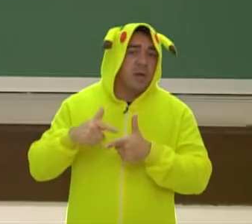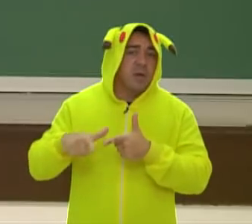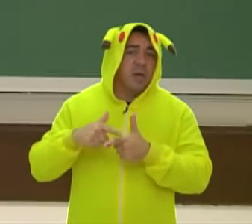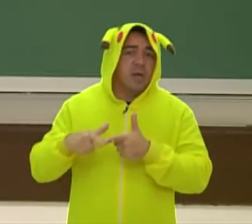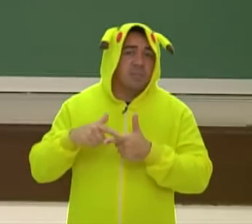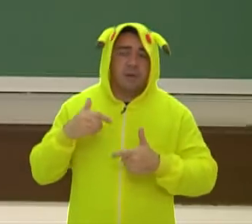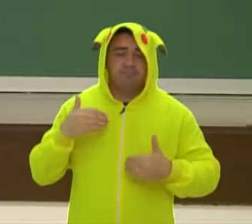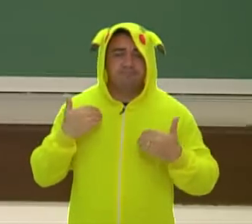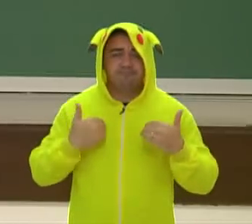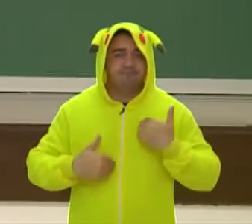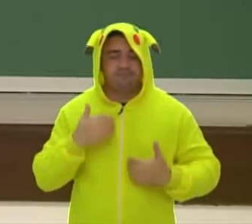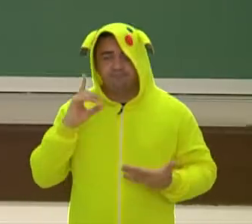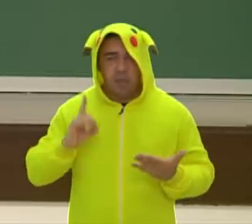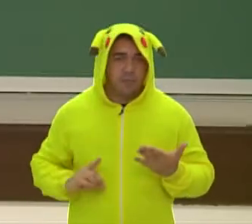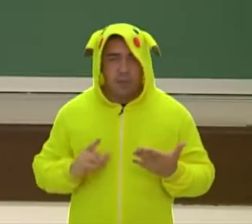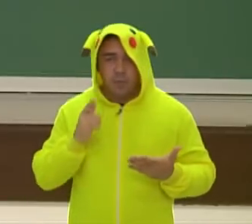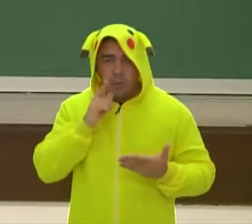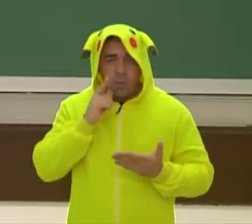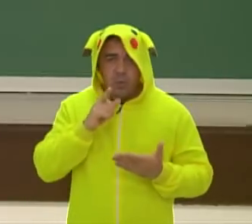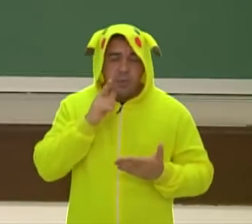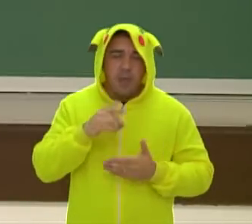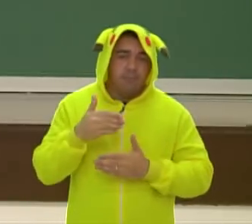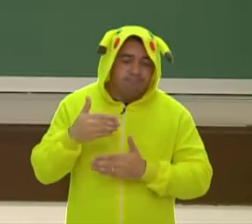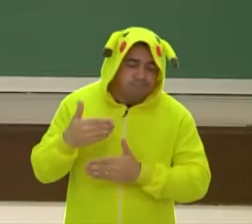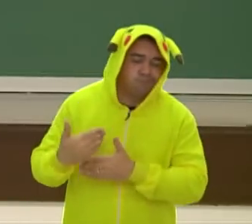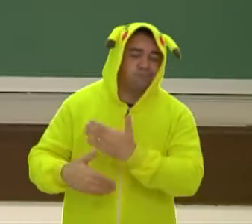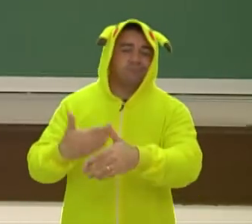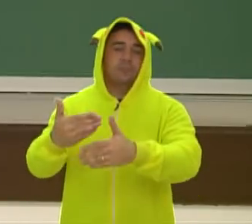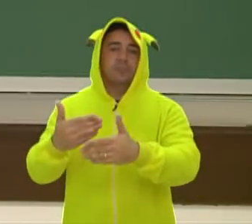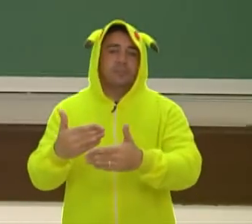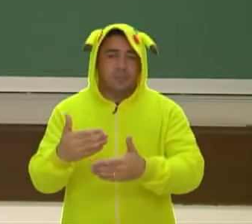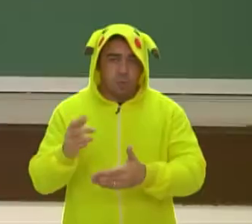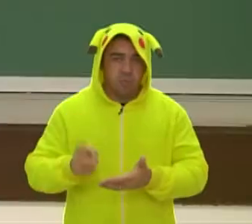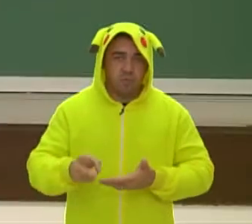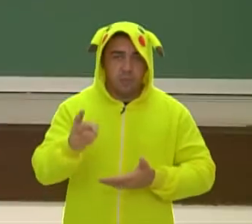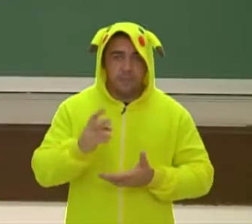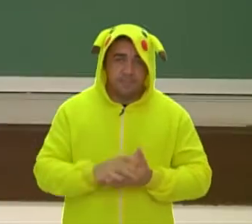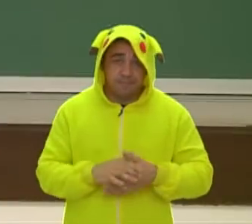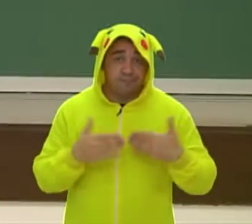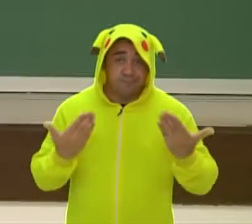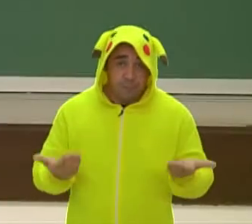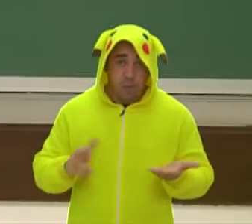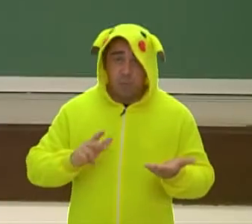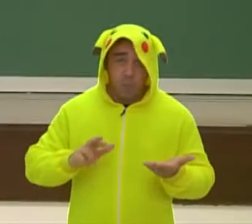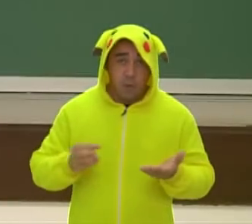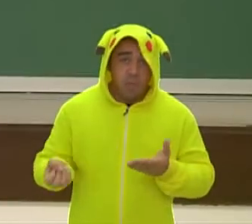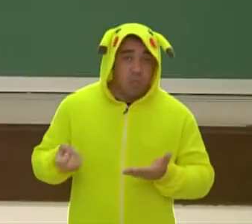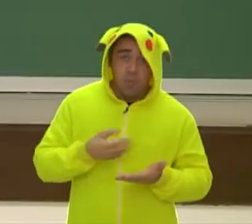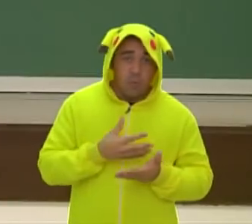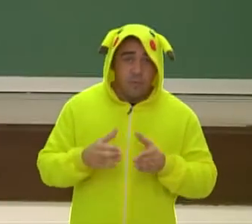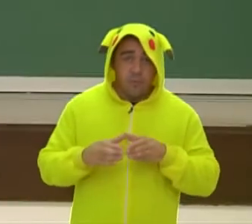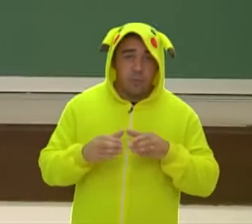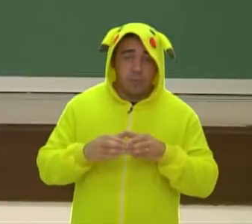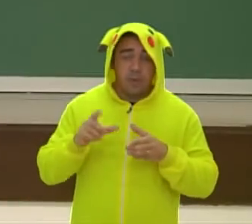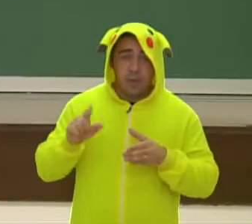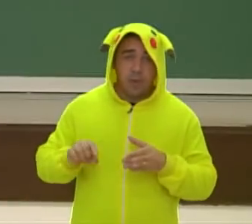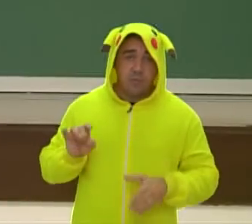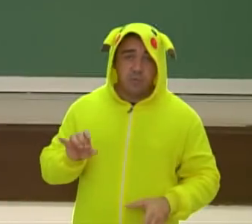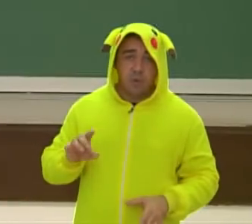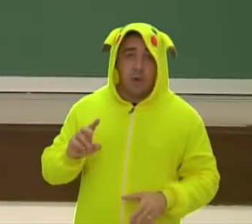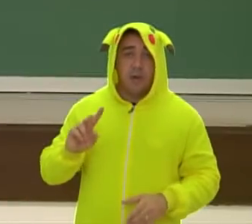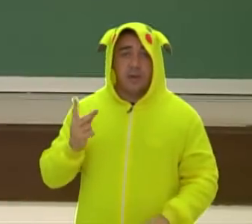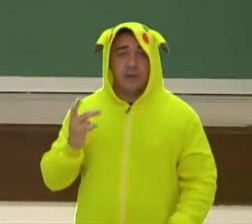vai apresentar, que não vai conseguir mandar, né, essa geração para frente, vamos dizer assim. Então não é uma nova espécie, é simplesmente um animal